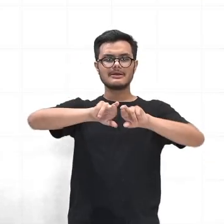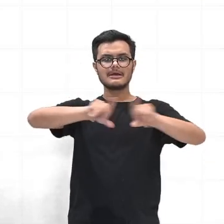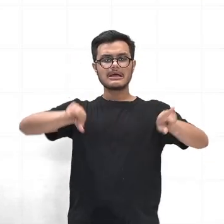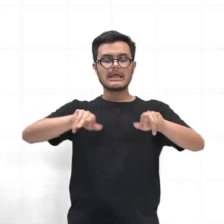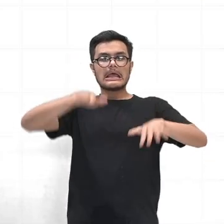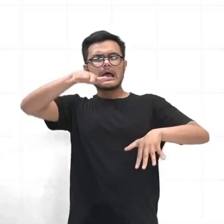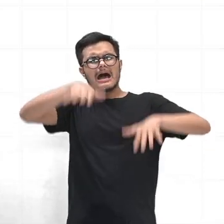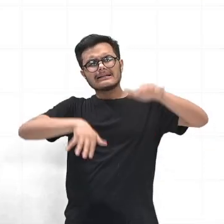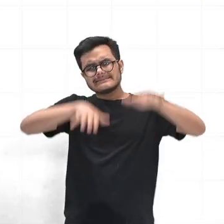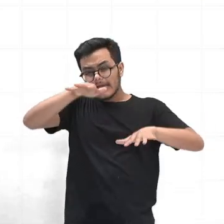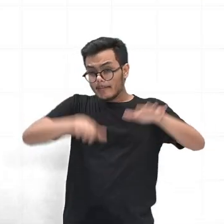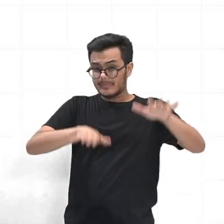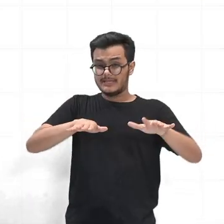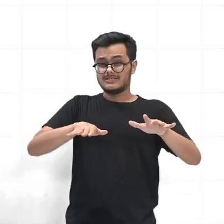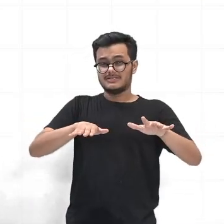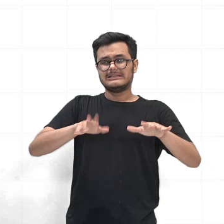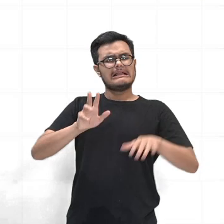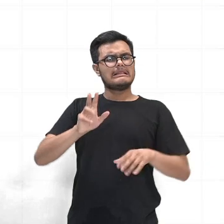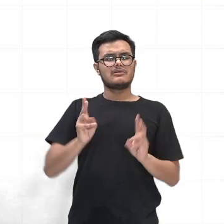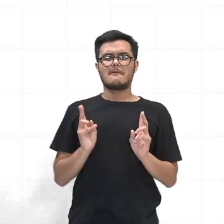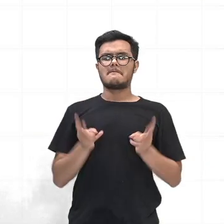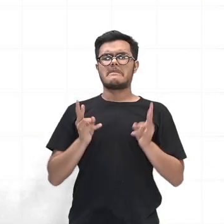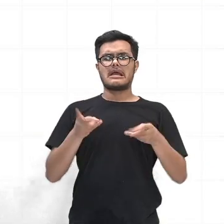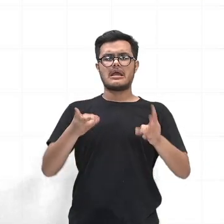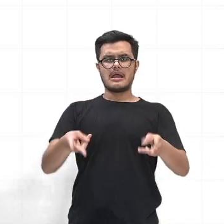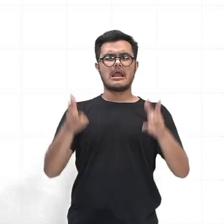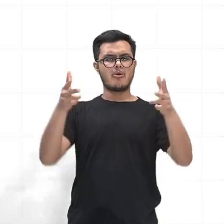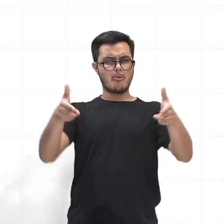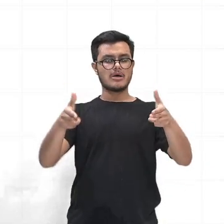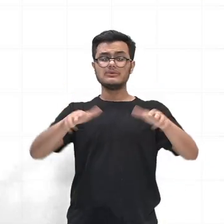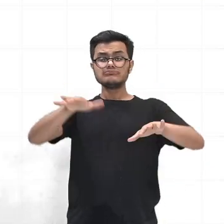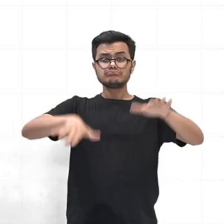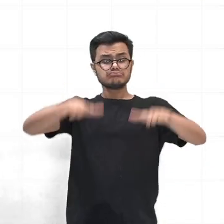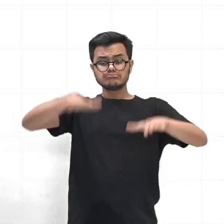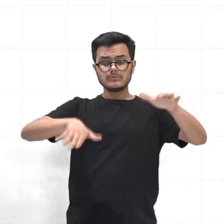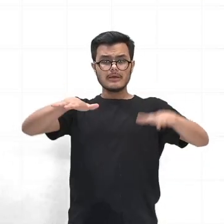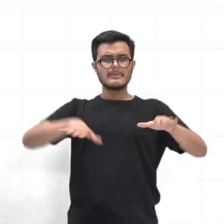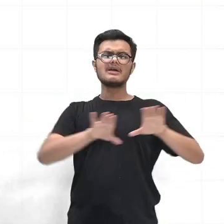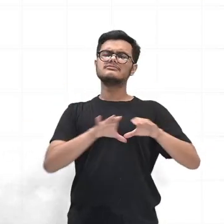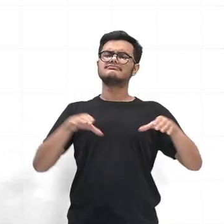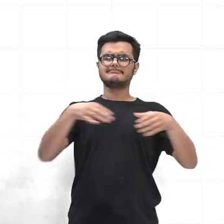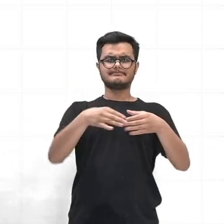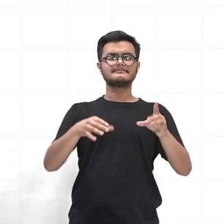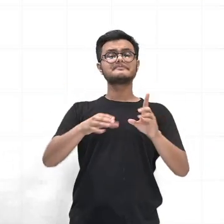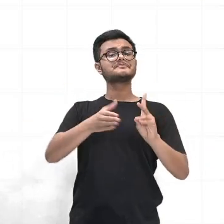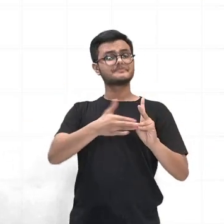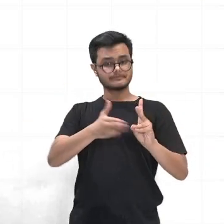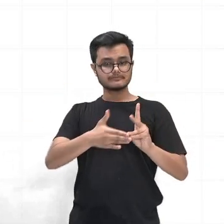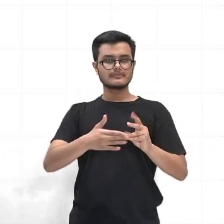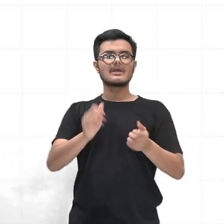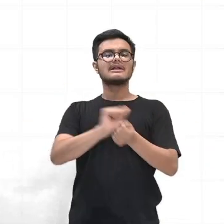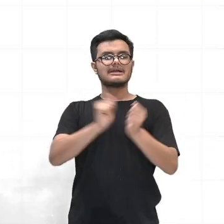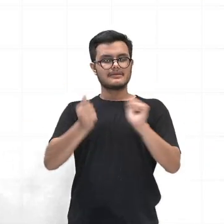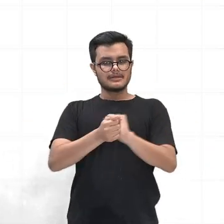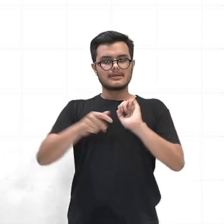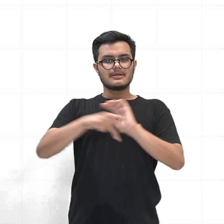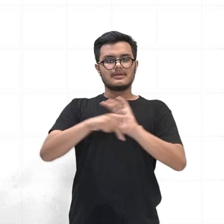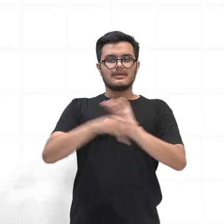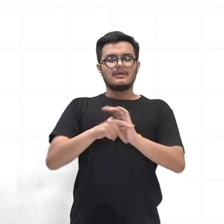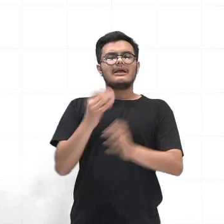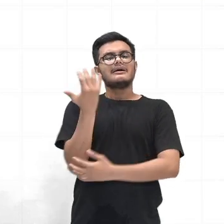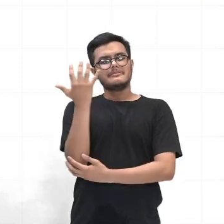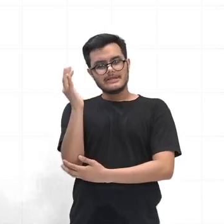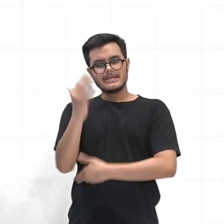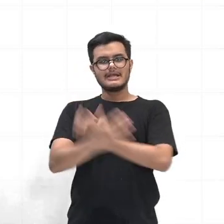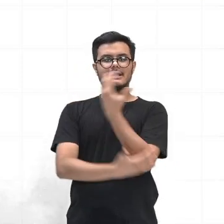dinâmica e fluida, certo? Com as comunidades indígenas adaptando-se continuamente